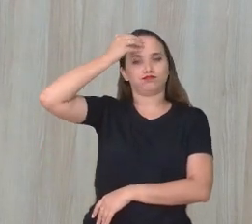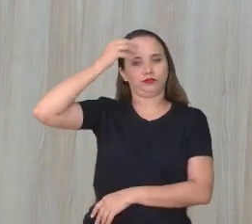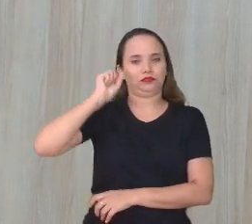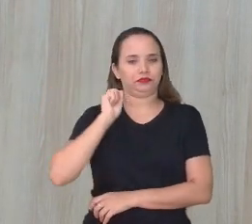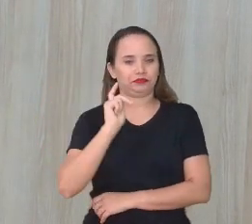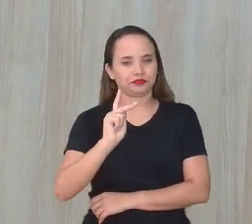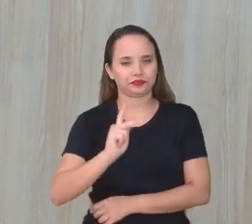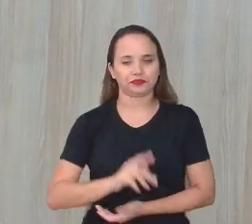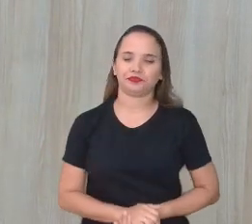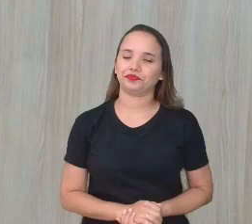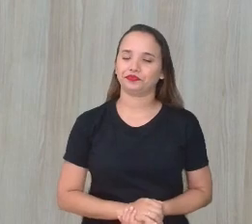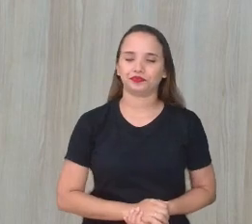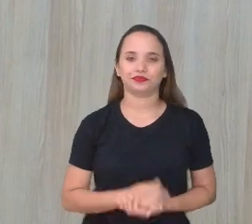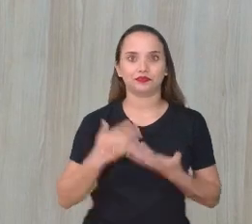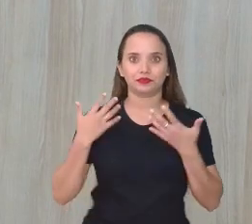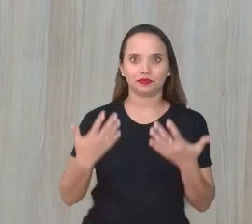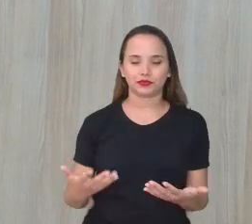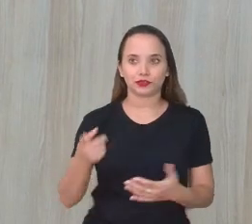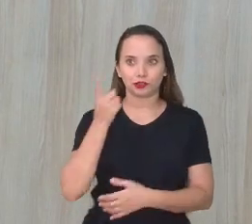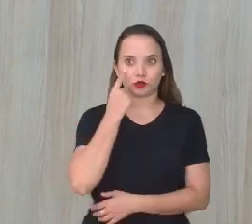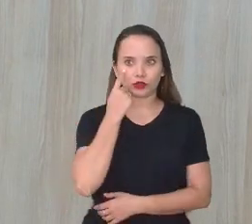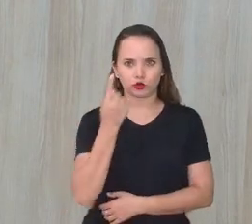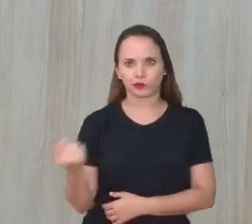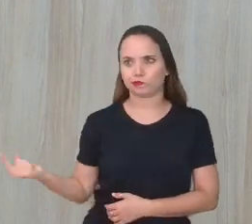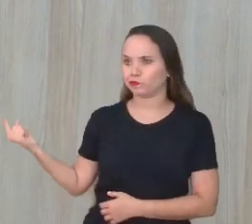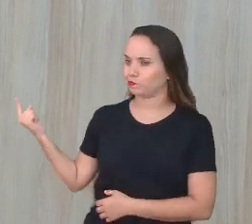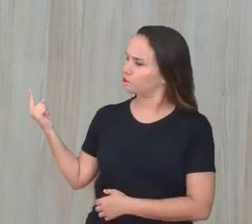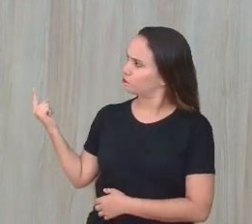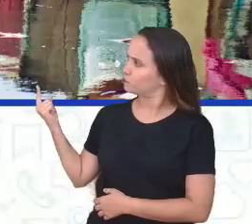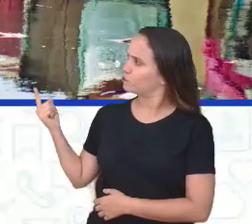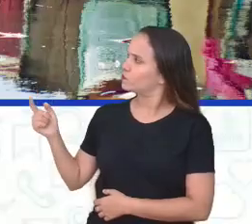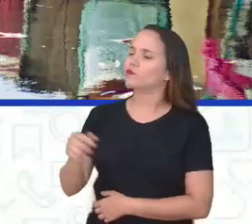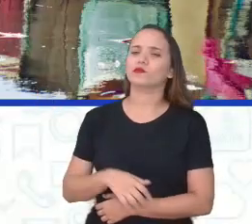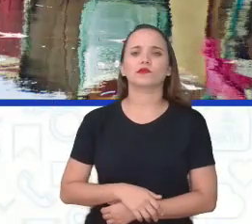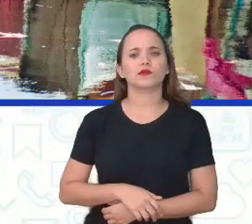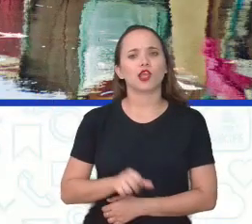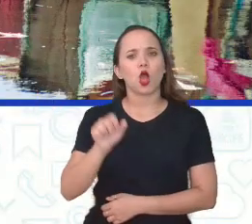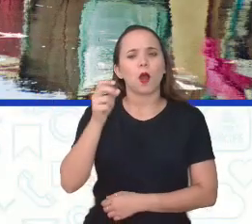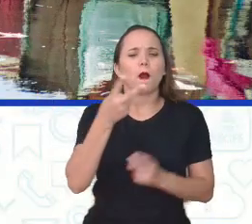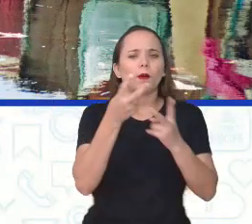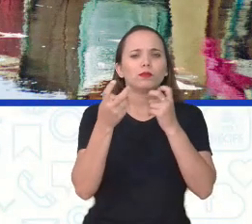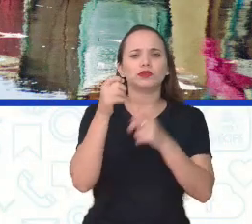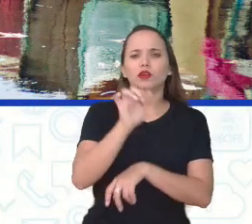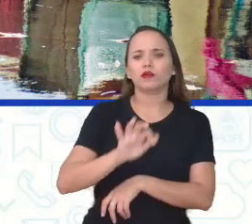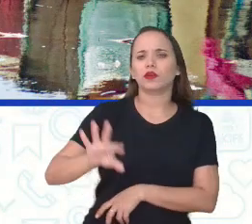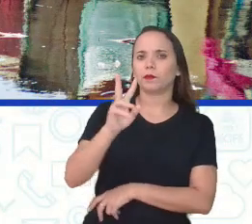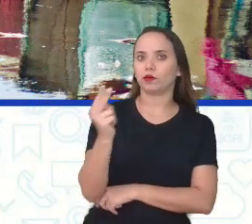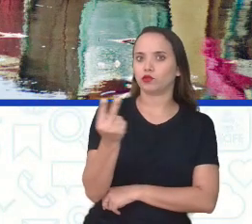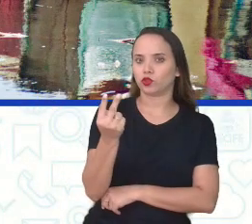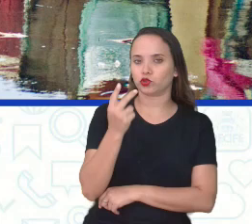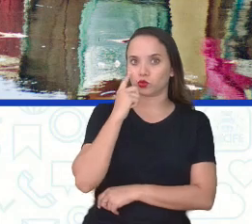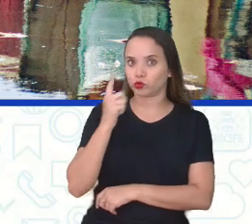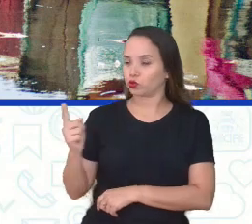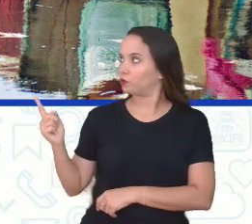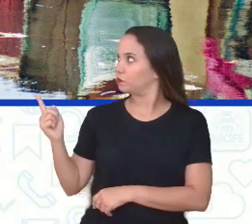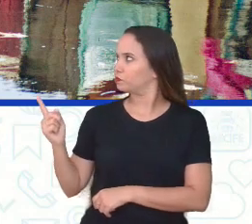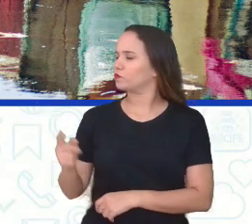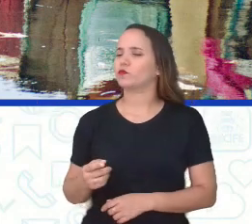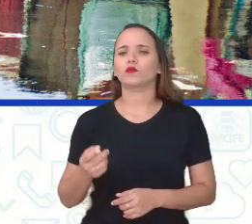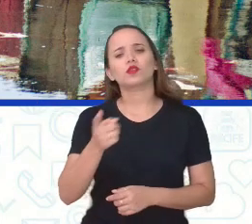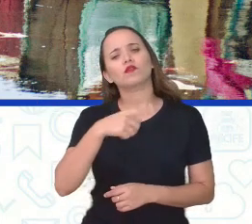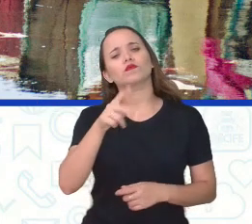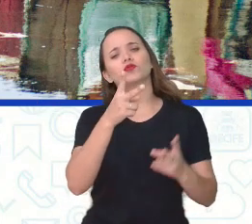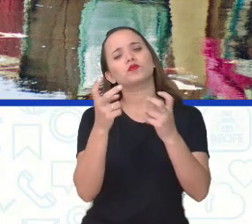memória de vocês, beleza? Então, vê só, observando essas duas imagens aqui, o que é que vocês